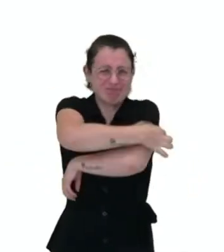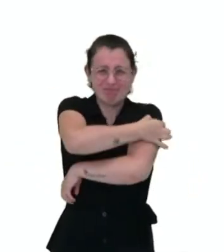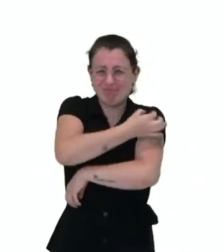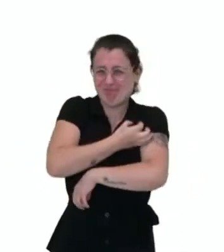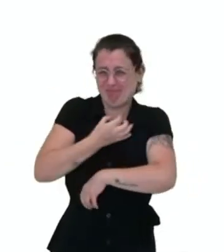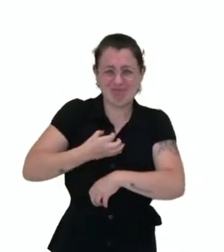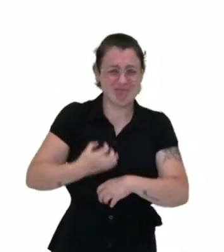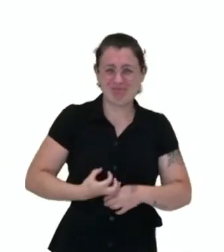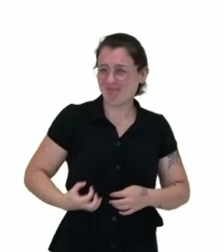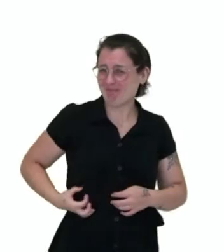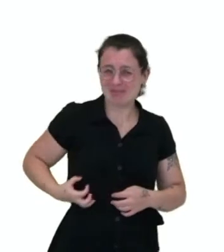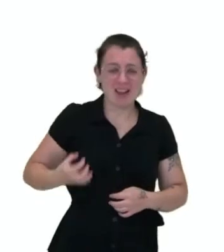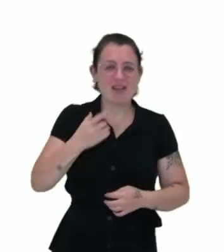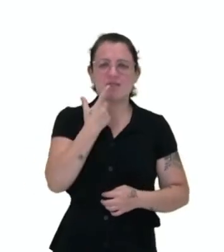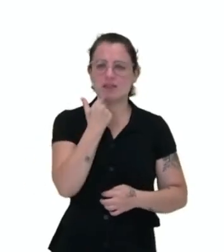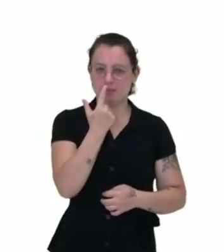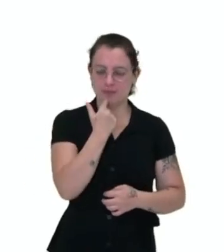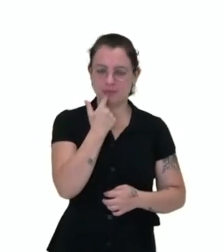na pele.